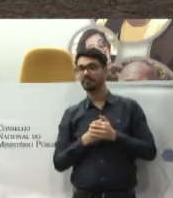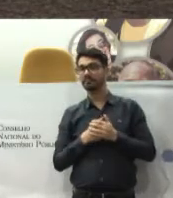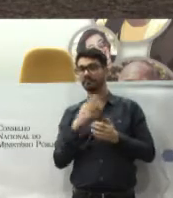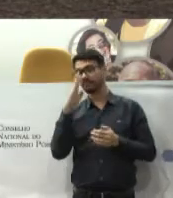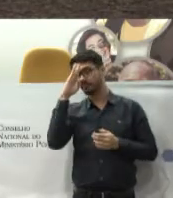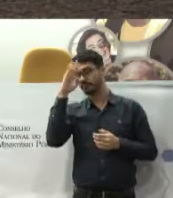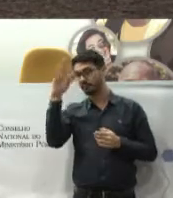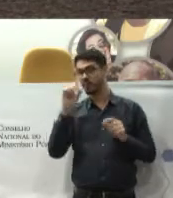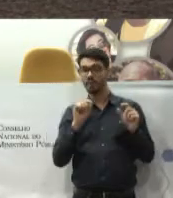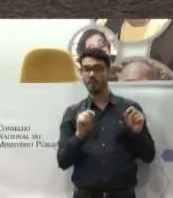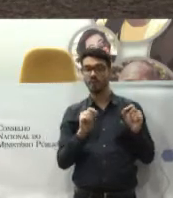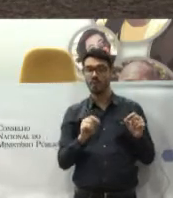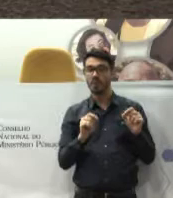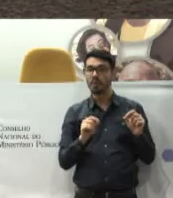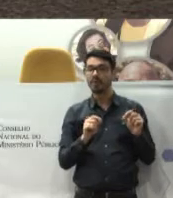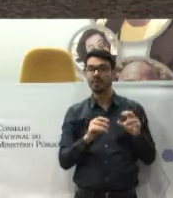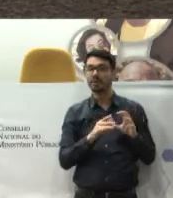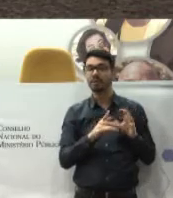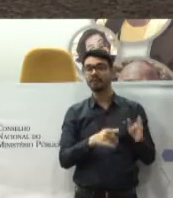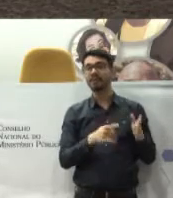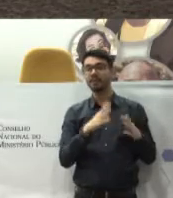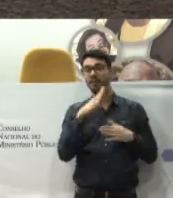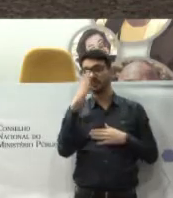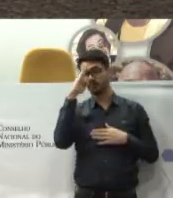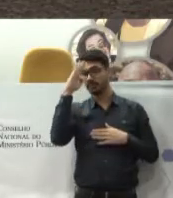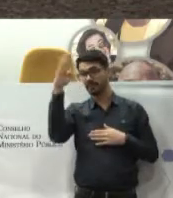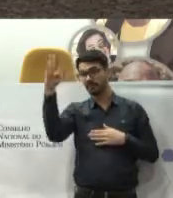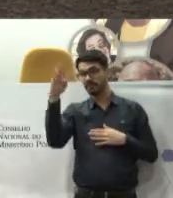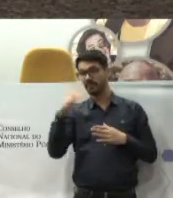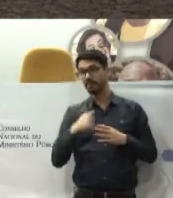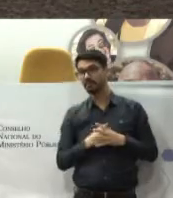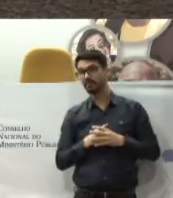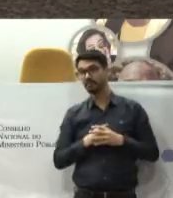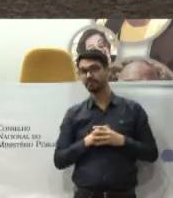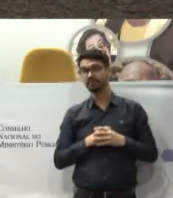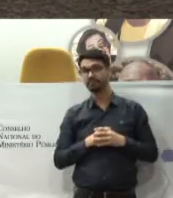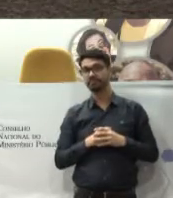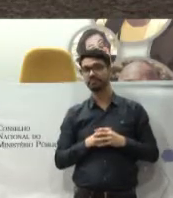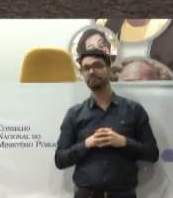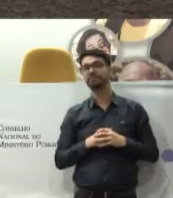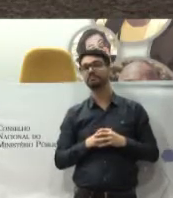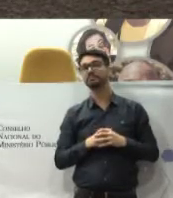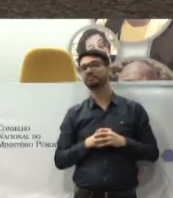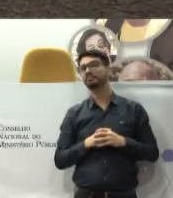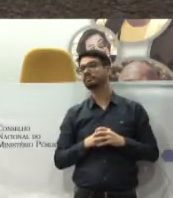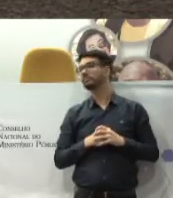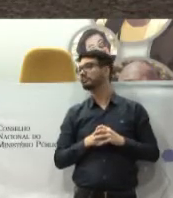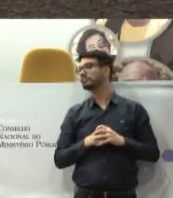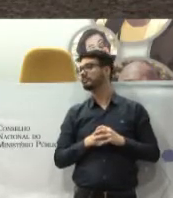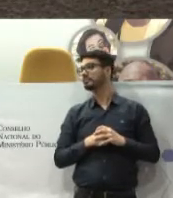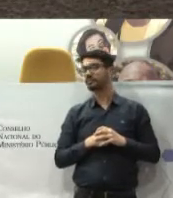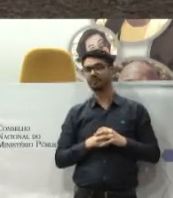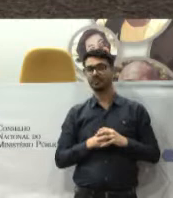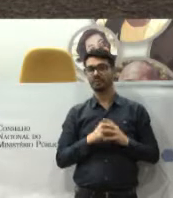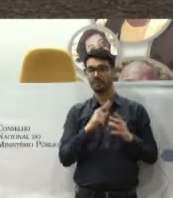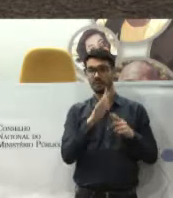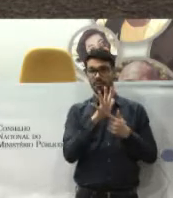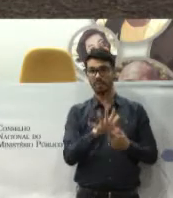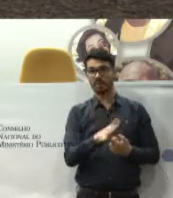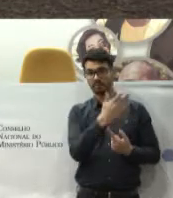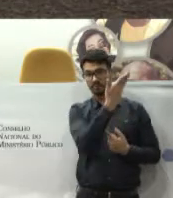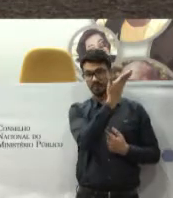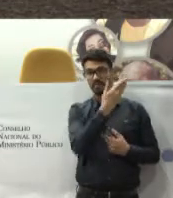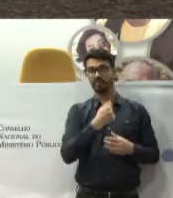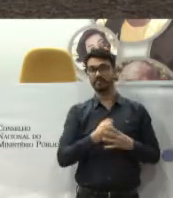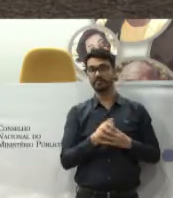do que nós vamos abrir mão quando a gente priorizar determinadas coisas. No fundo, só para mostrar o